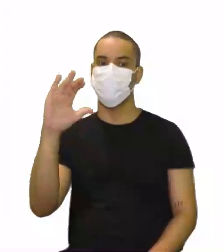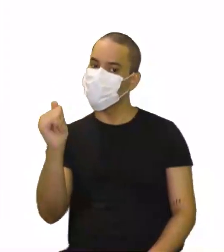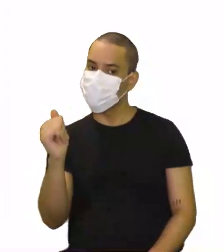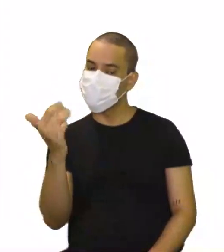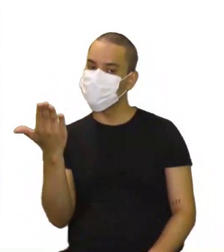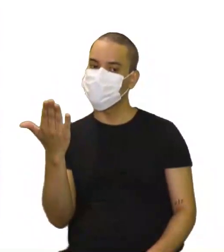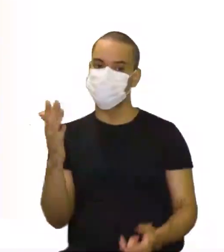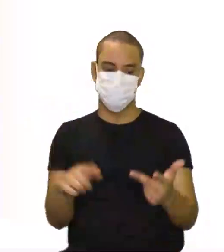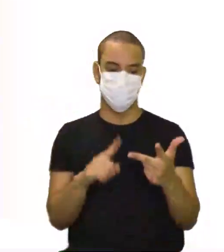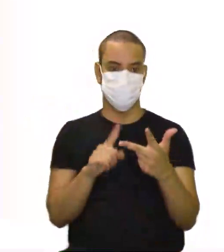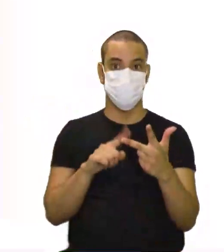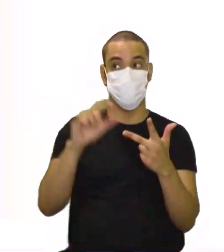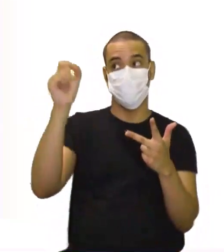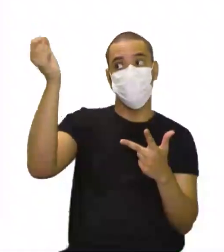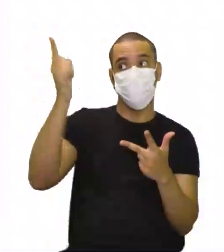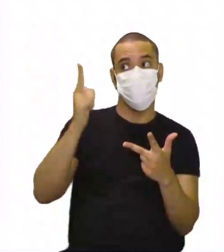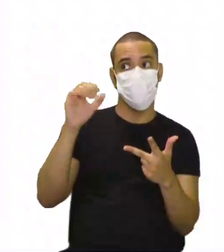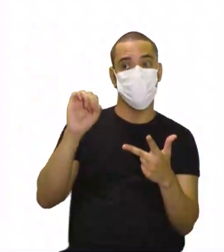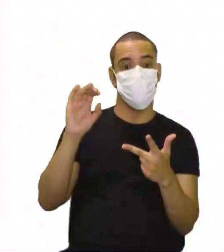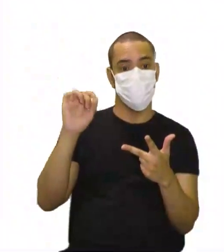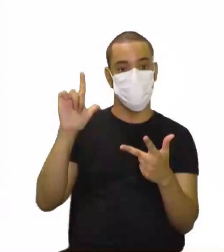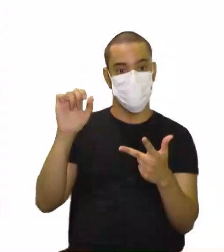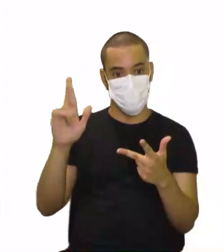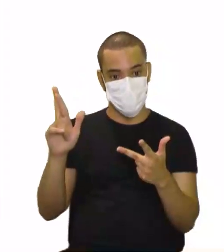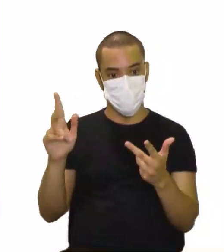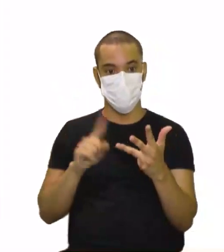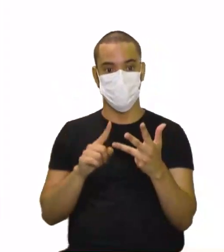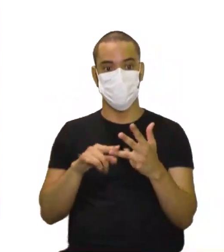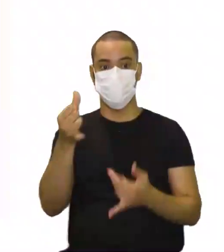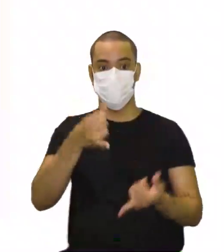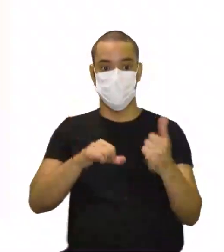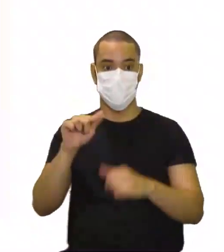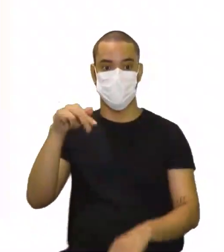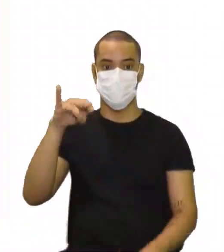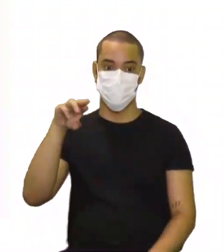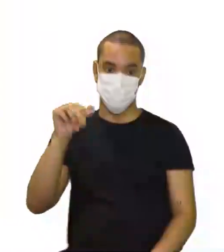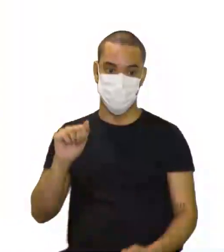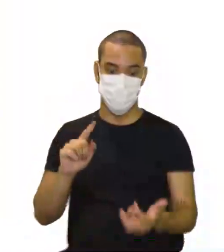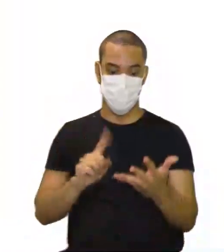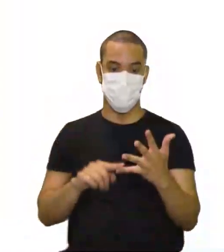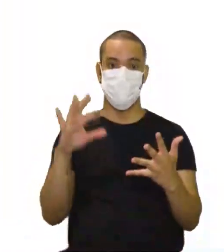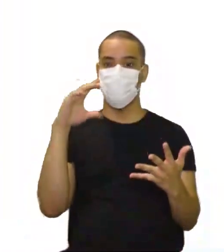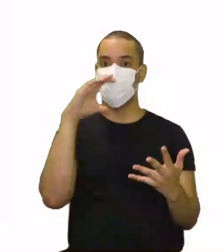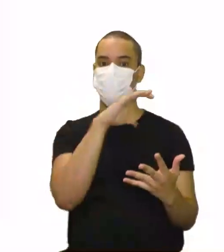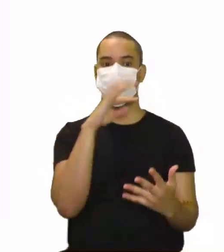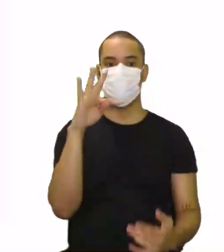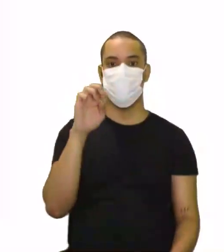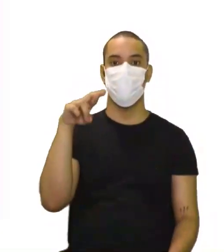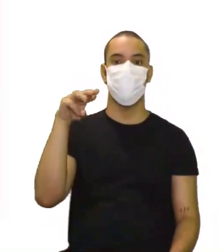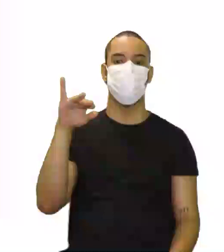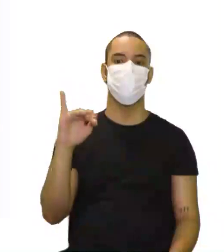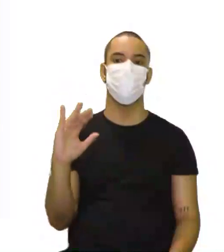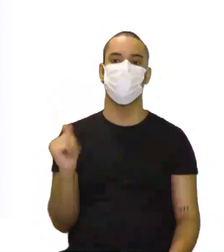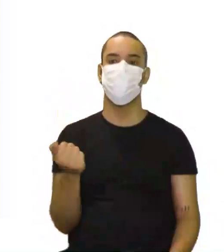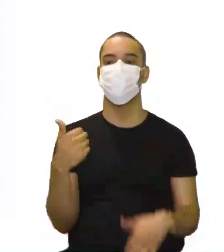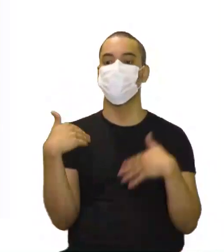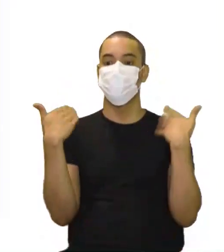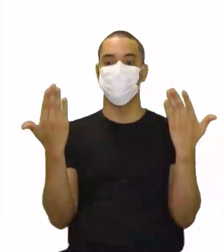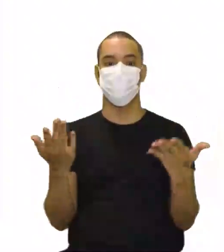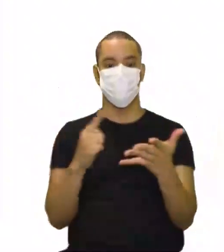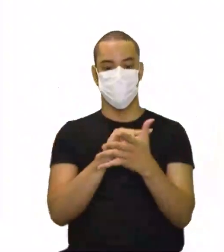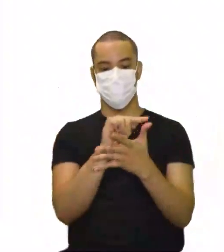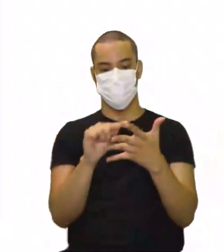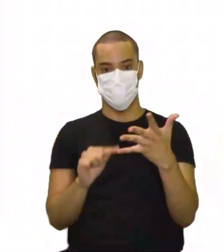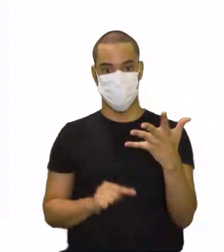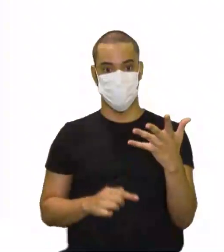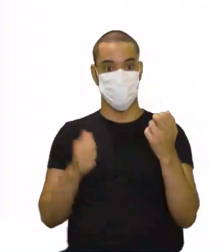antiga? Solar, química e térmica. Então, olha só, tá falando